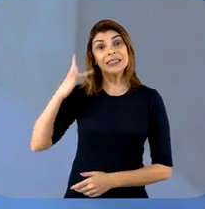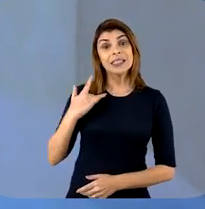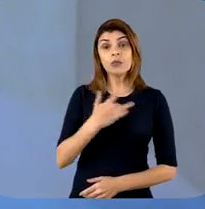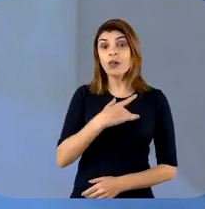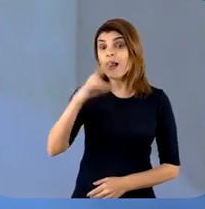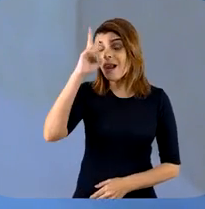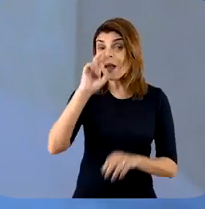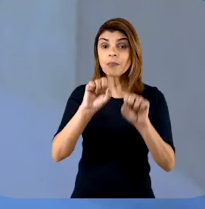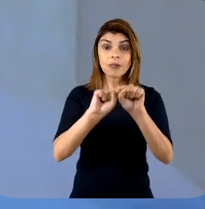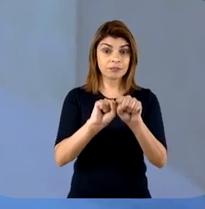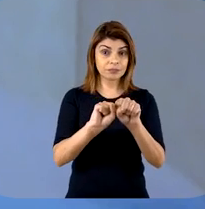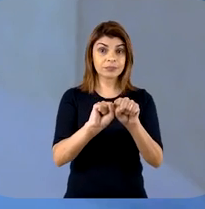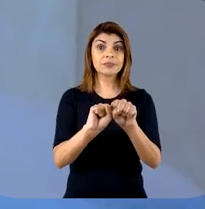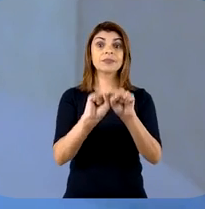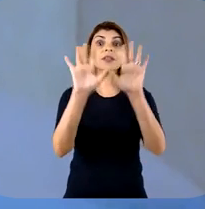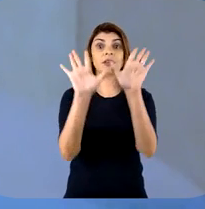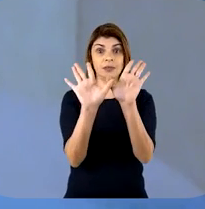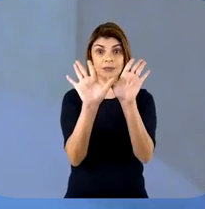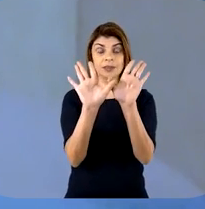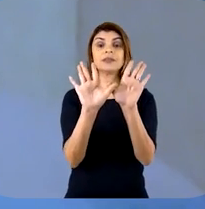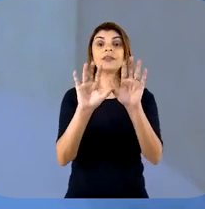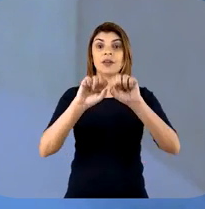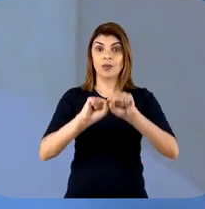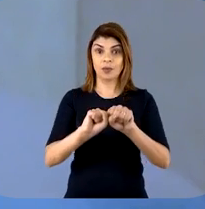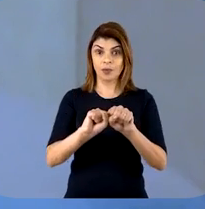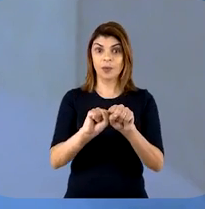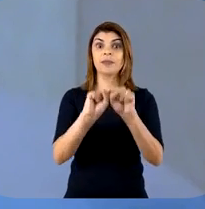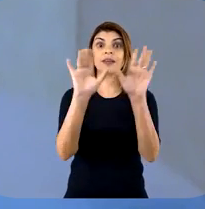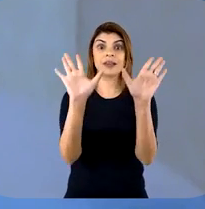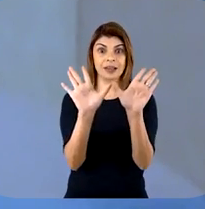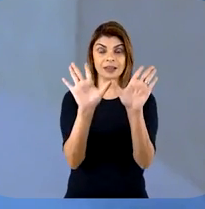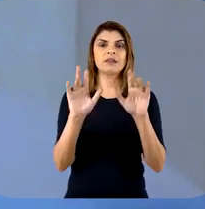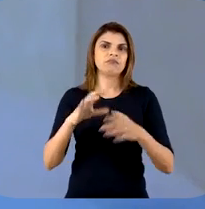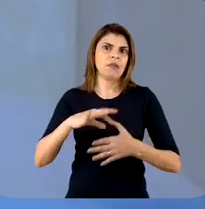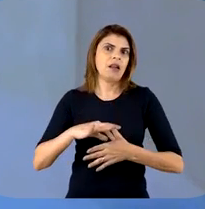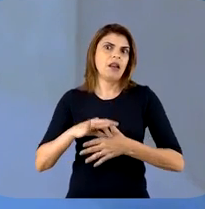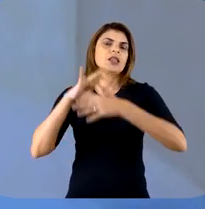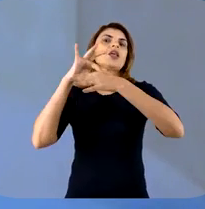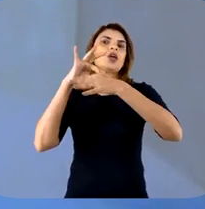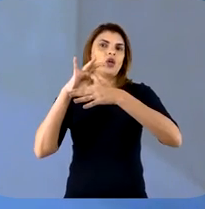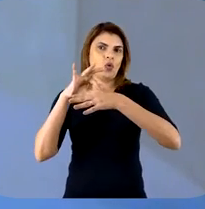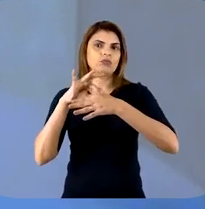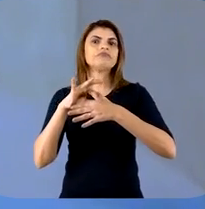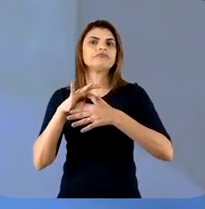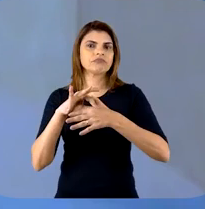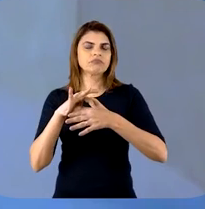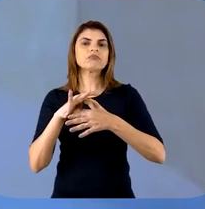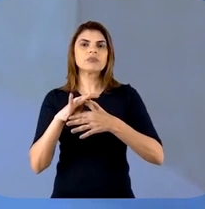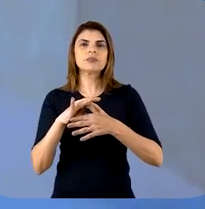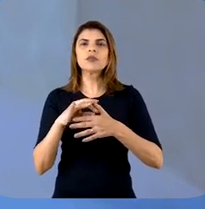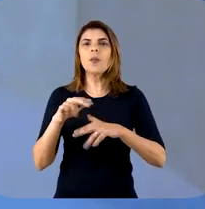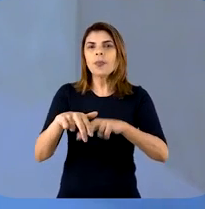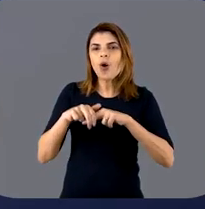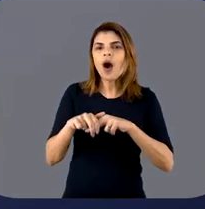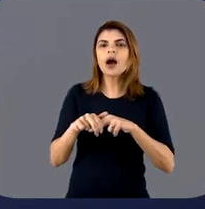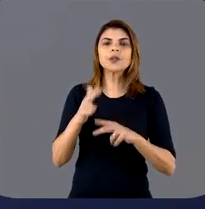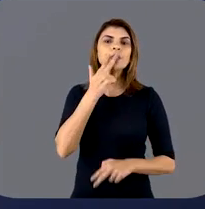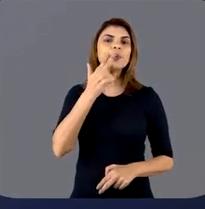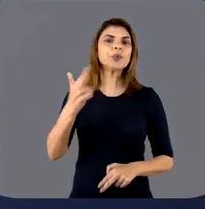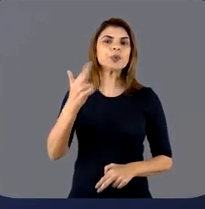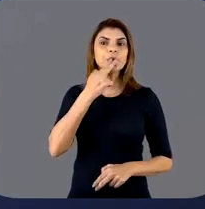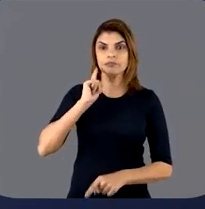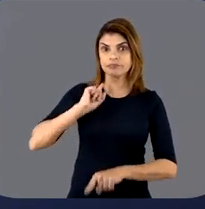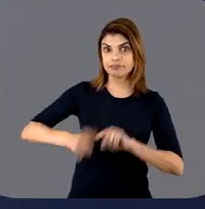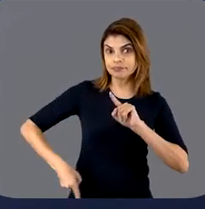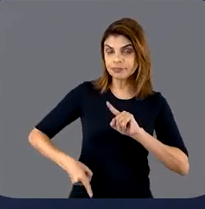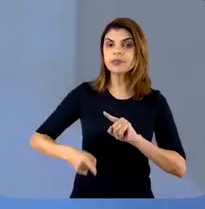Brasil liderou na OMS, né, o tratado contra o tabaco, que foi